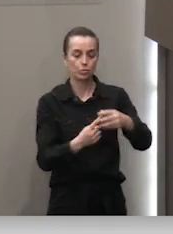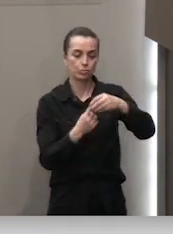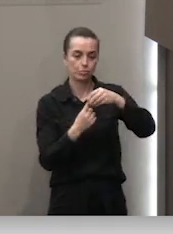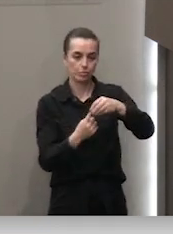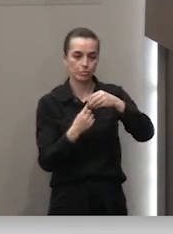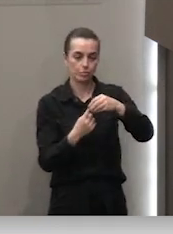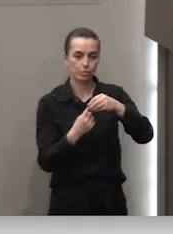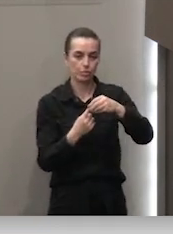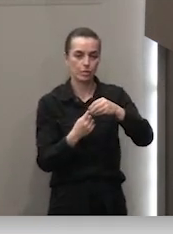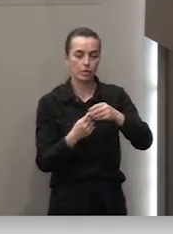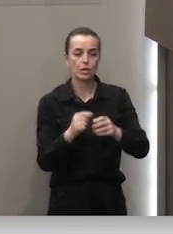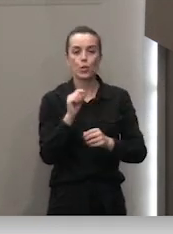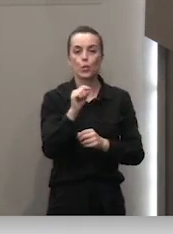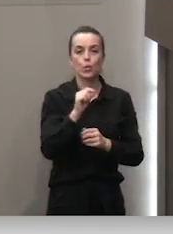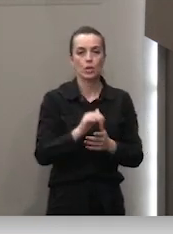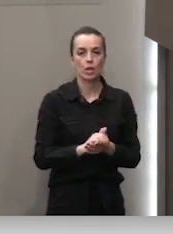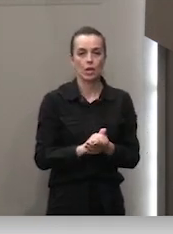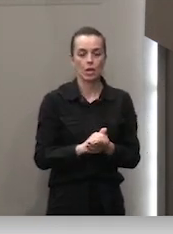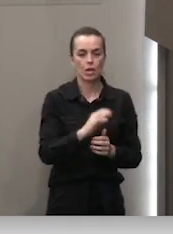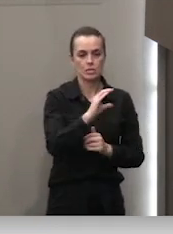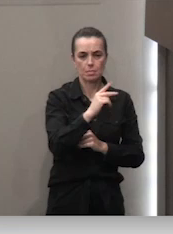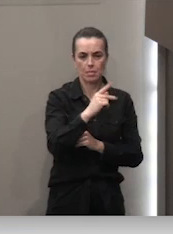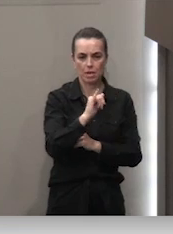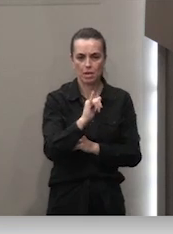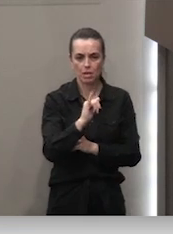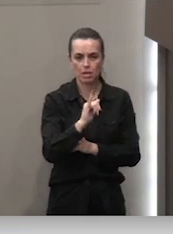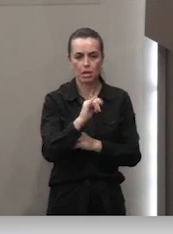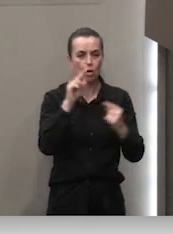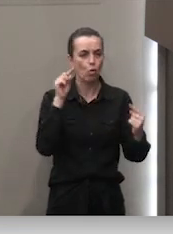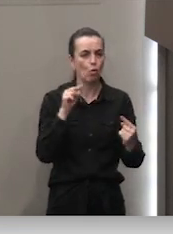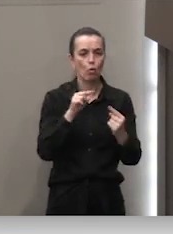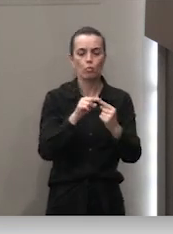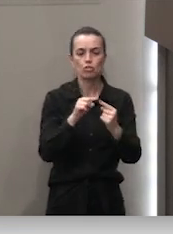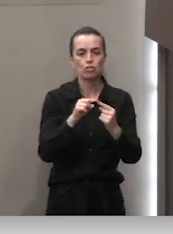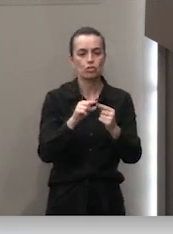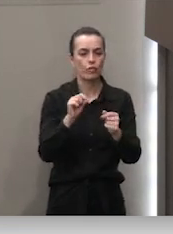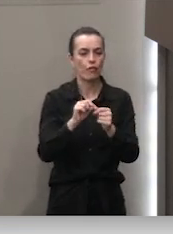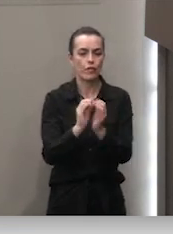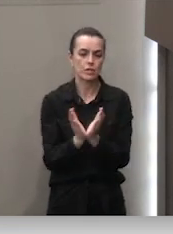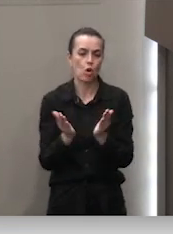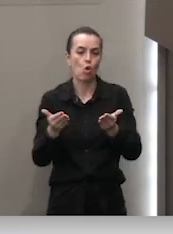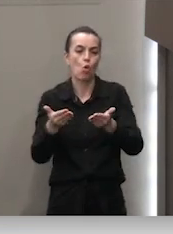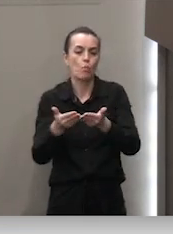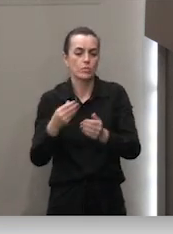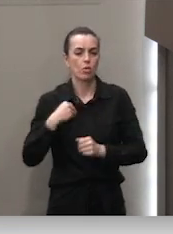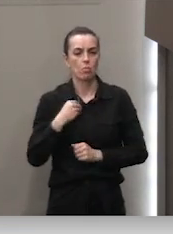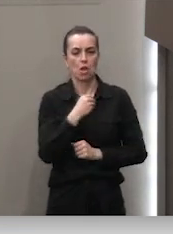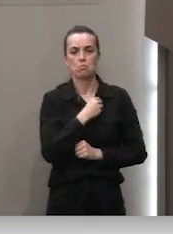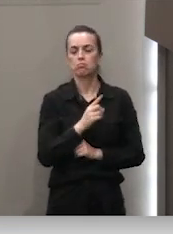que não é função da CPI dessa Câmara promover punição de médico. De forma alguma temos sequer